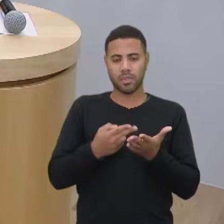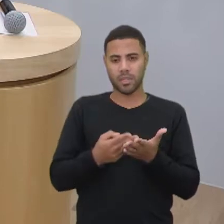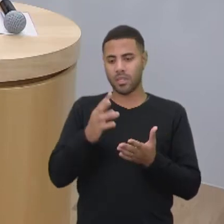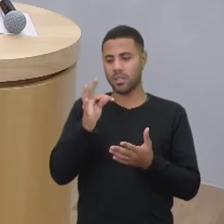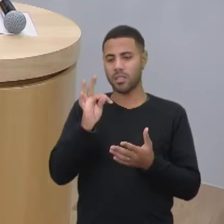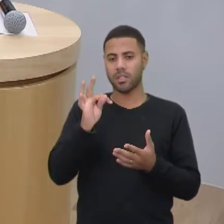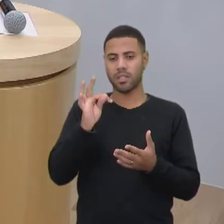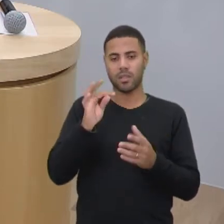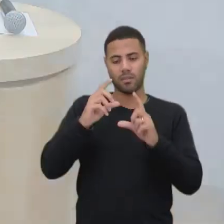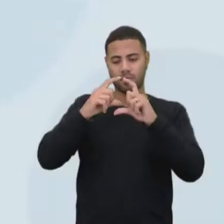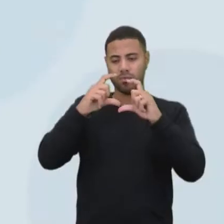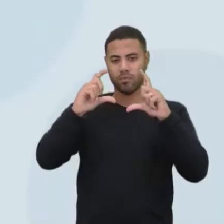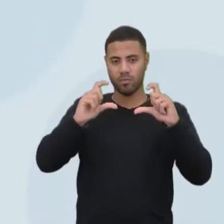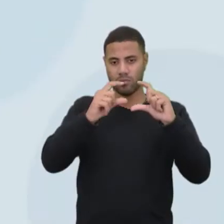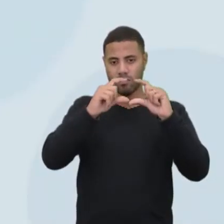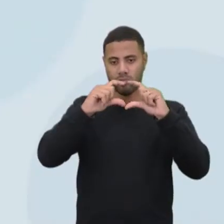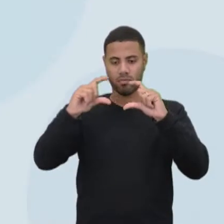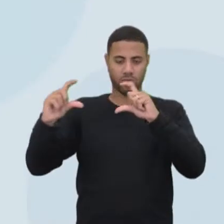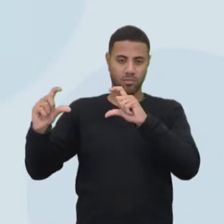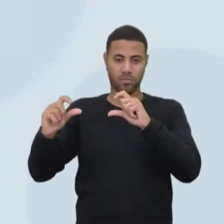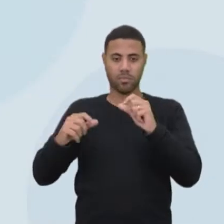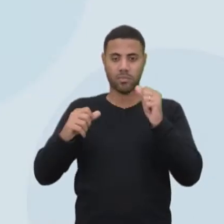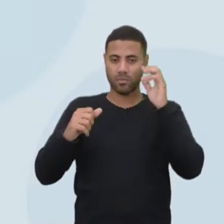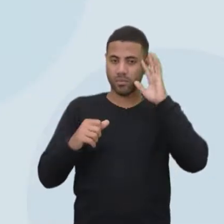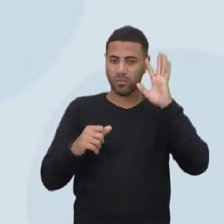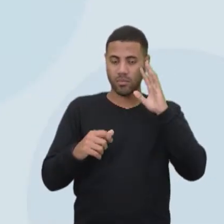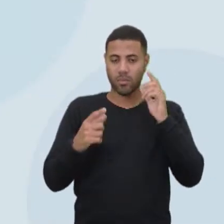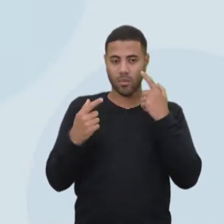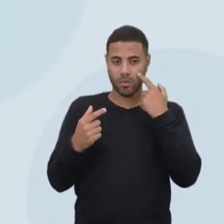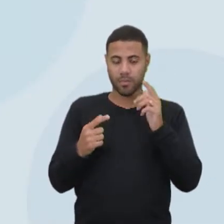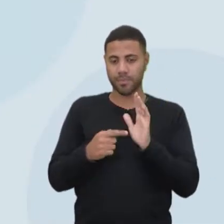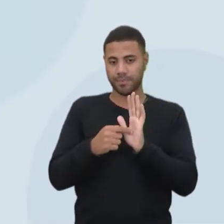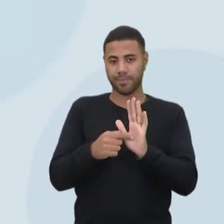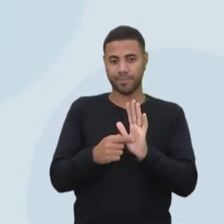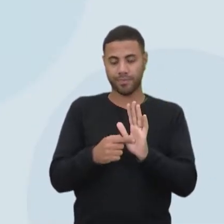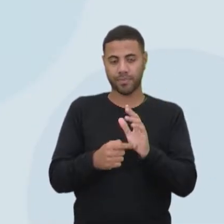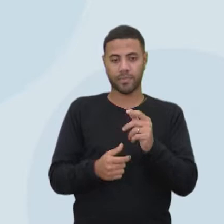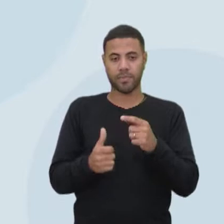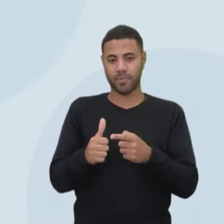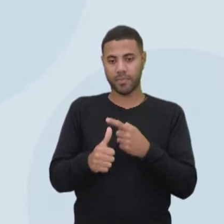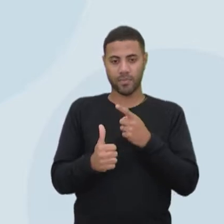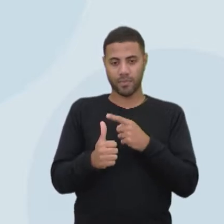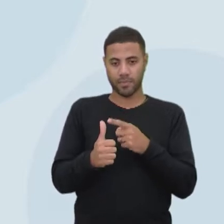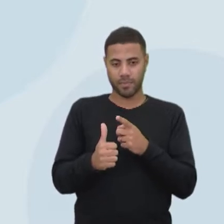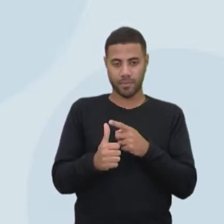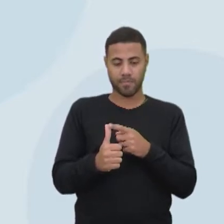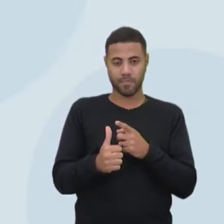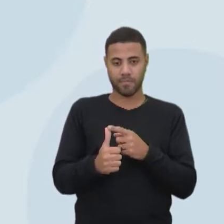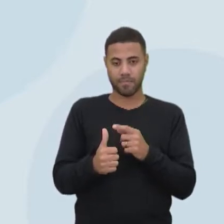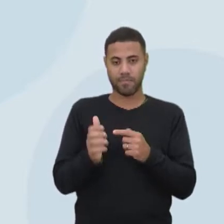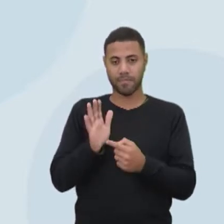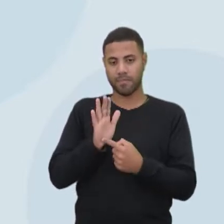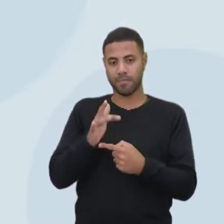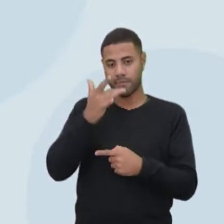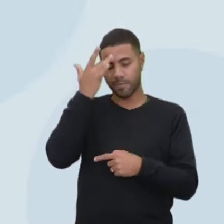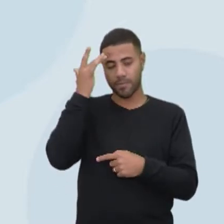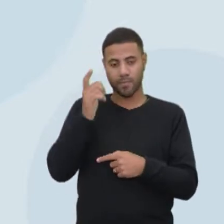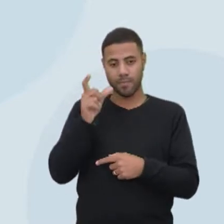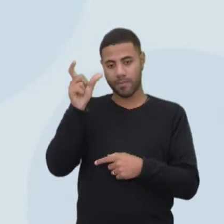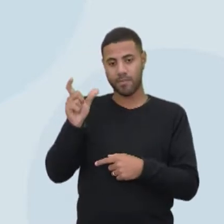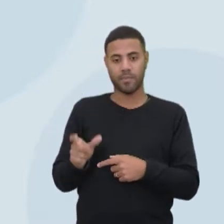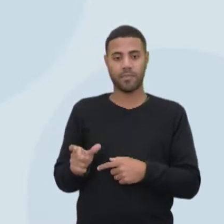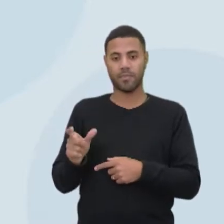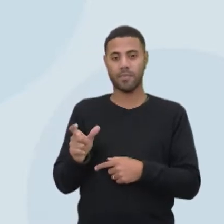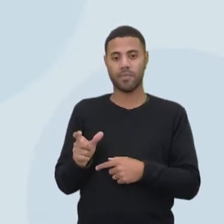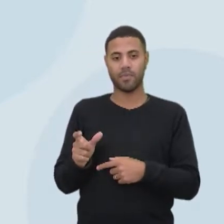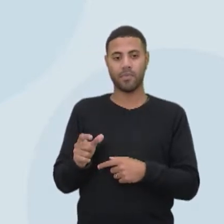tirinha. Vamos pôr na tela de novo para eles verem? Ó, vamos lá, Ilana. No primeiro quadrinho, né, o personagem, e se eu não me engano, esse molusco